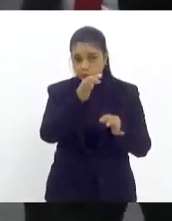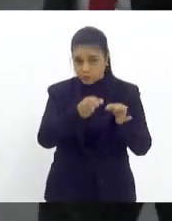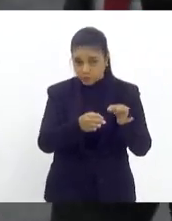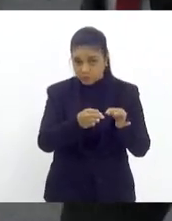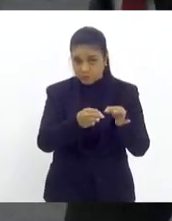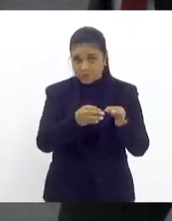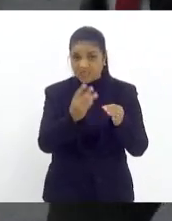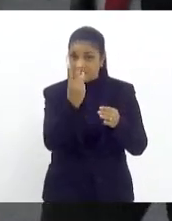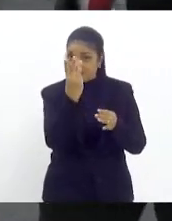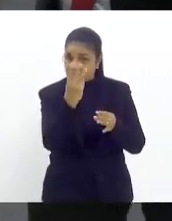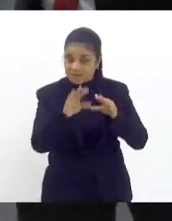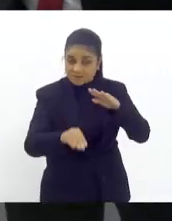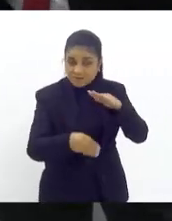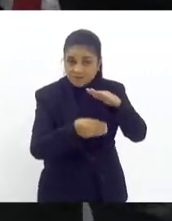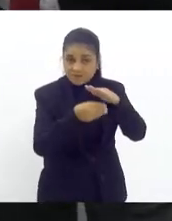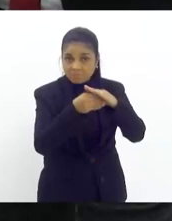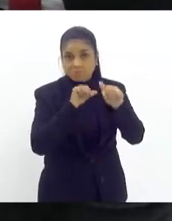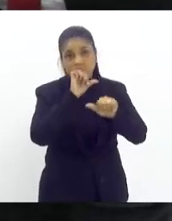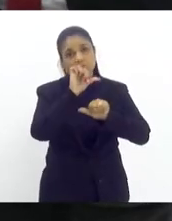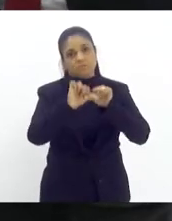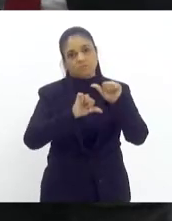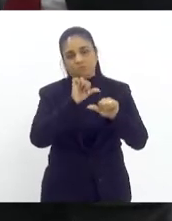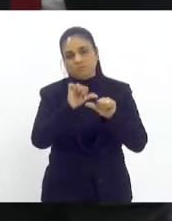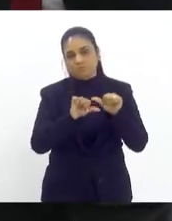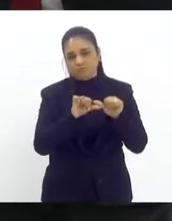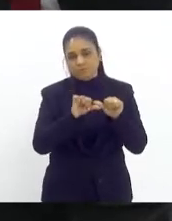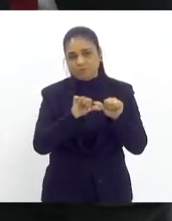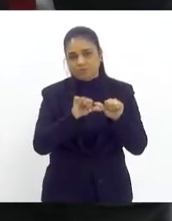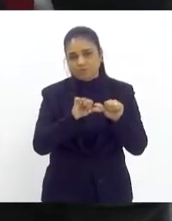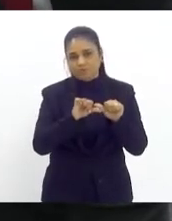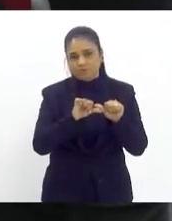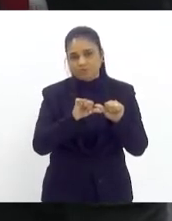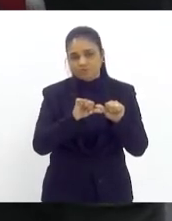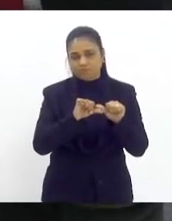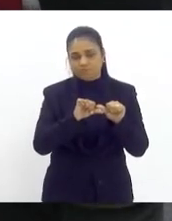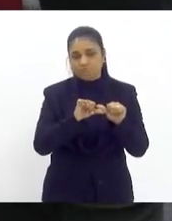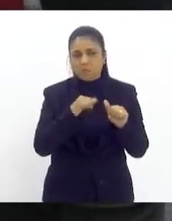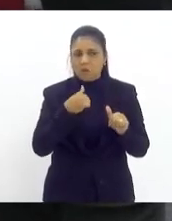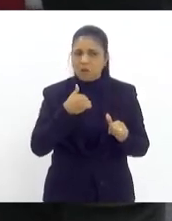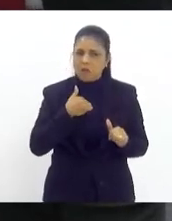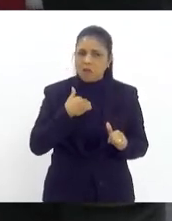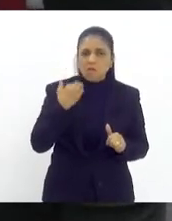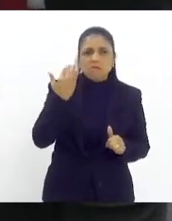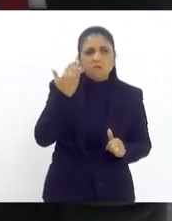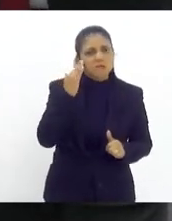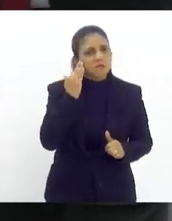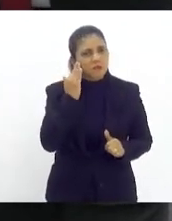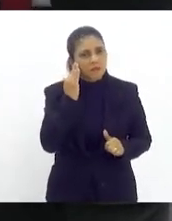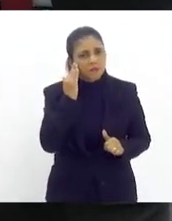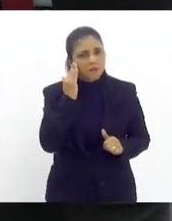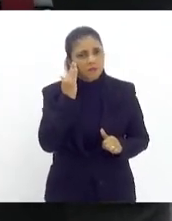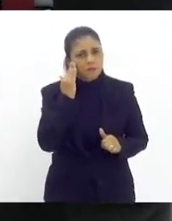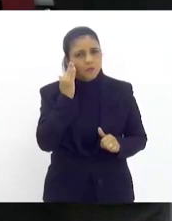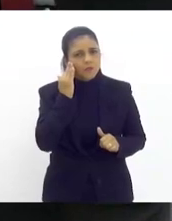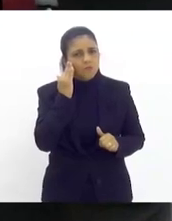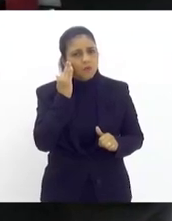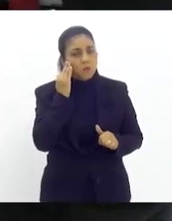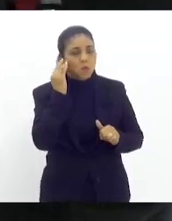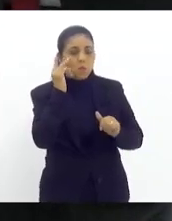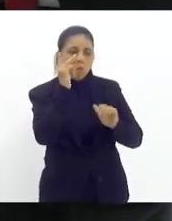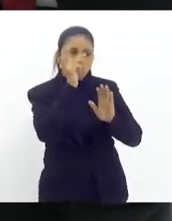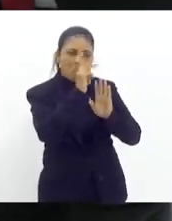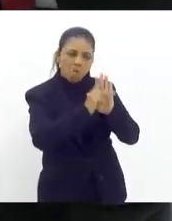três emendas modificativas que no nosso entendimento acertou o projeto